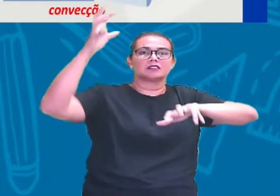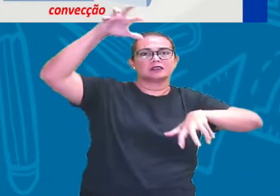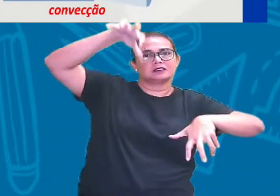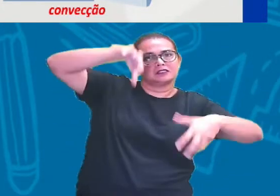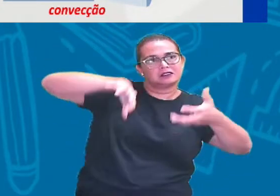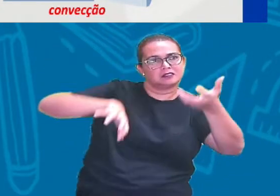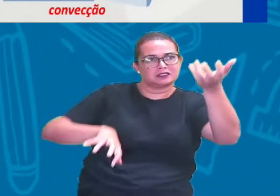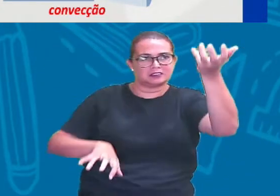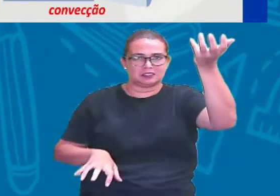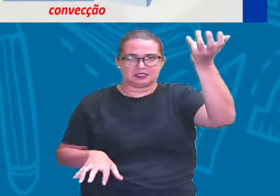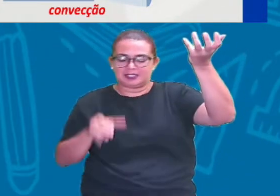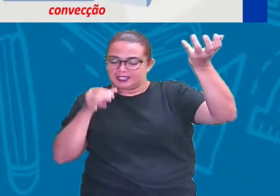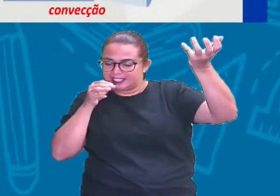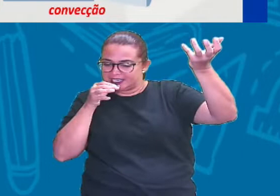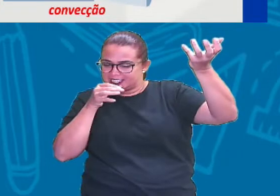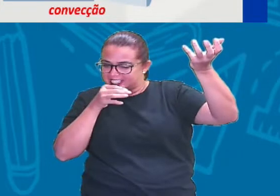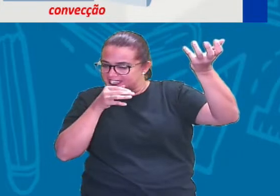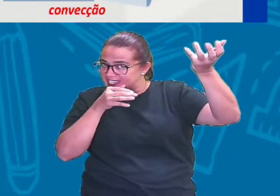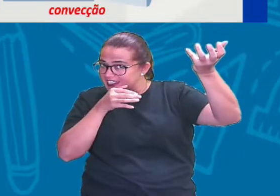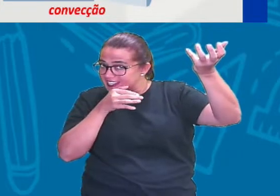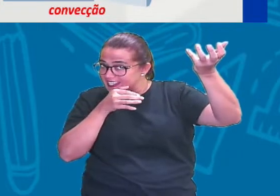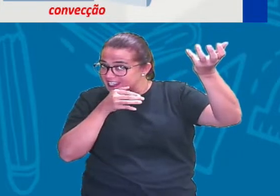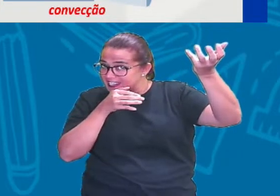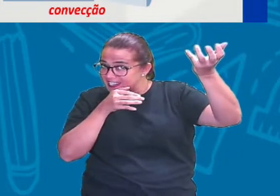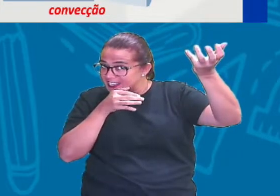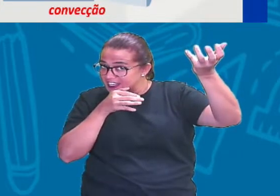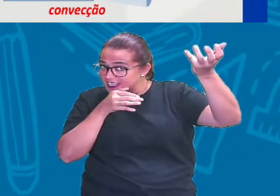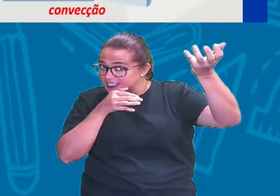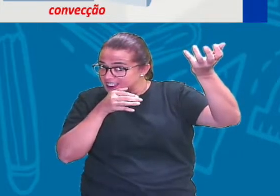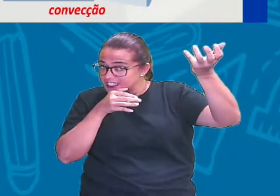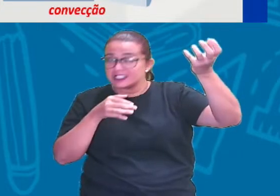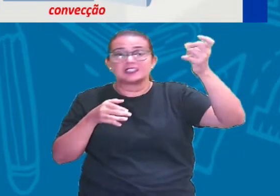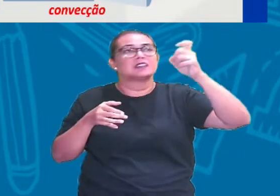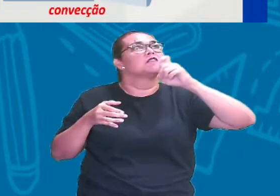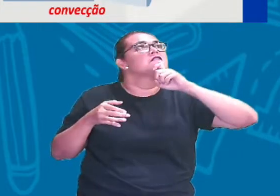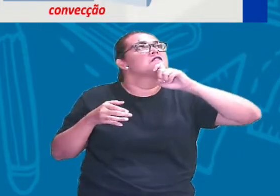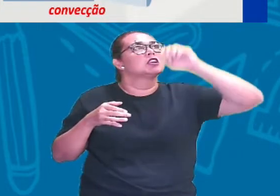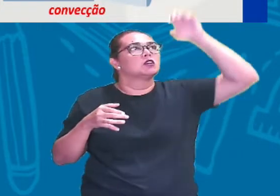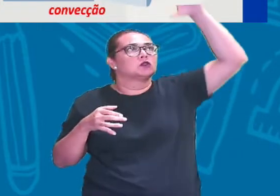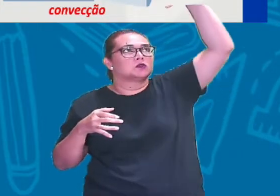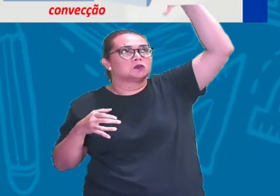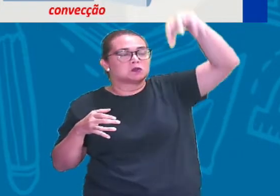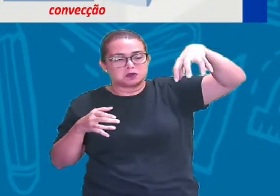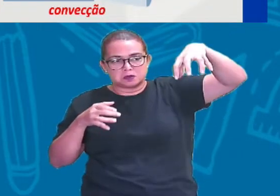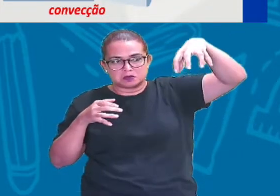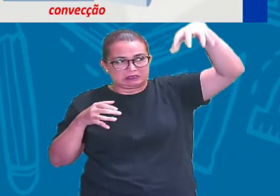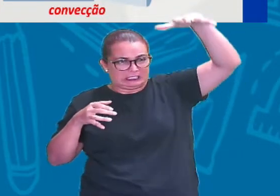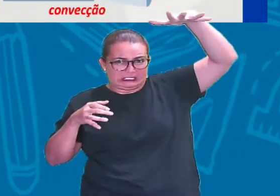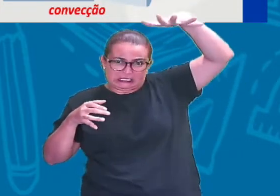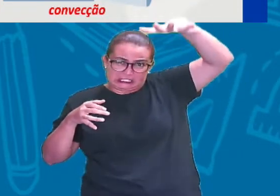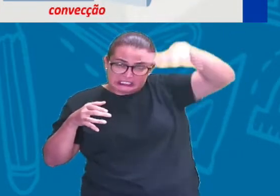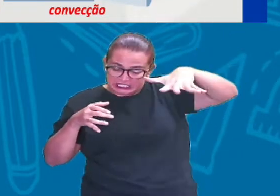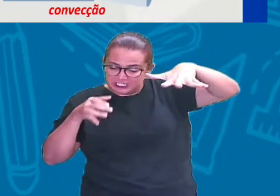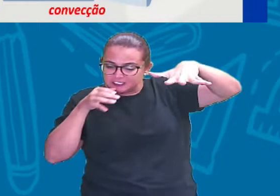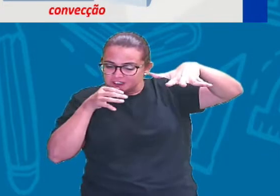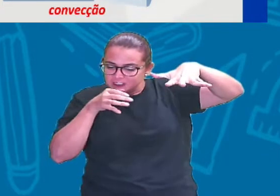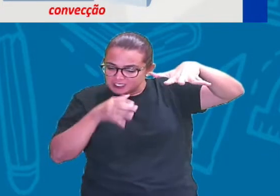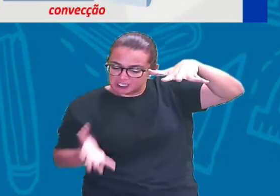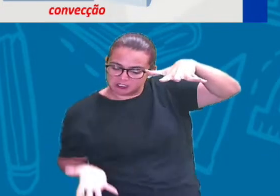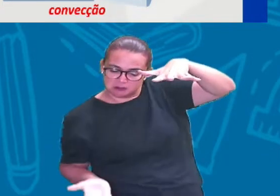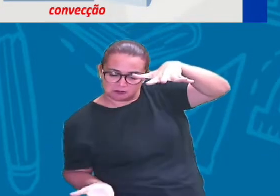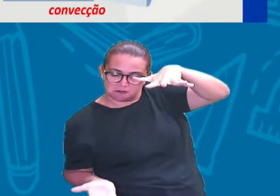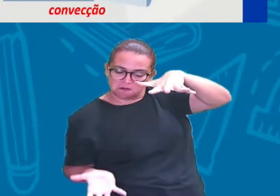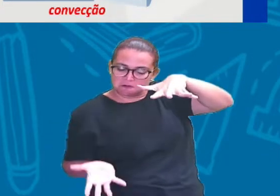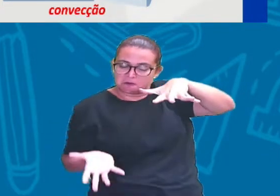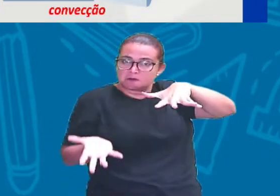o ar quente para cima. E assim vai sempre renovando, sempre no ciclo. Beleza até aí? Tranquilo? Deu para